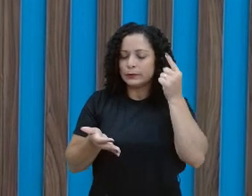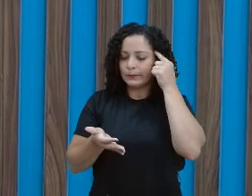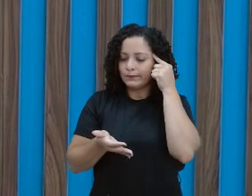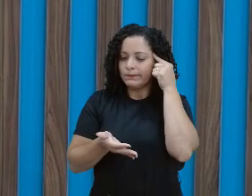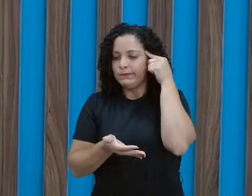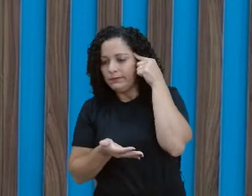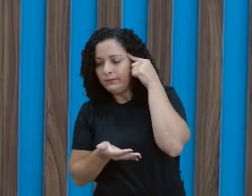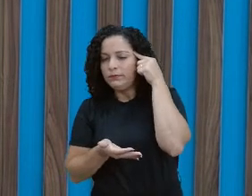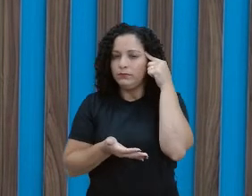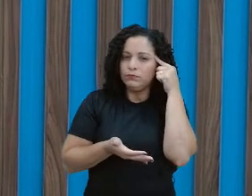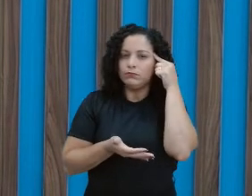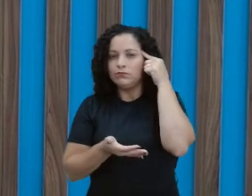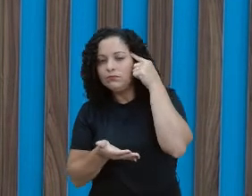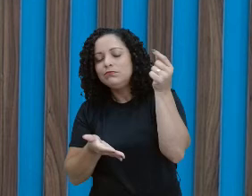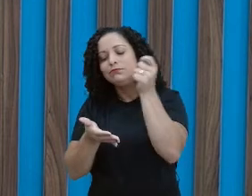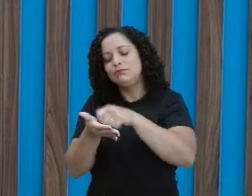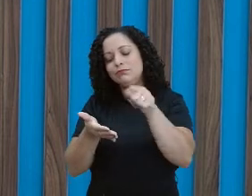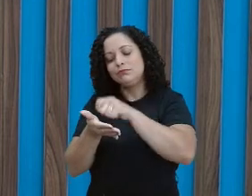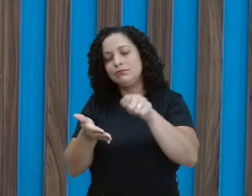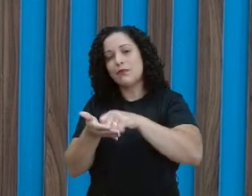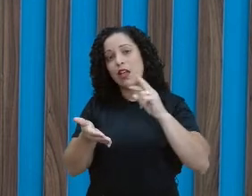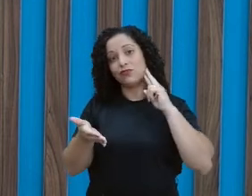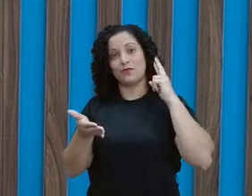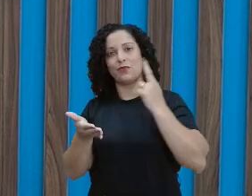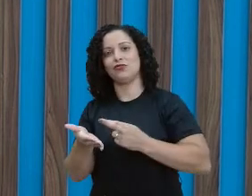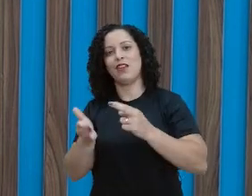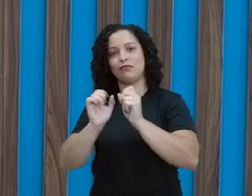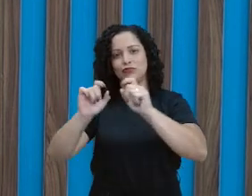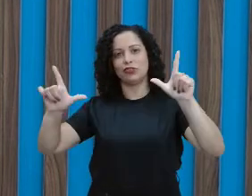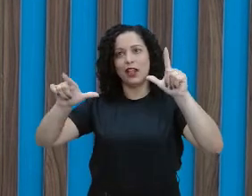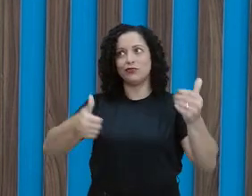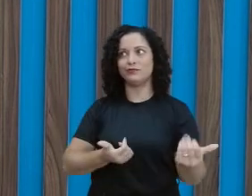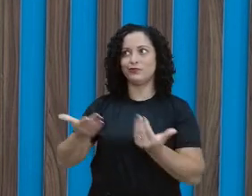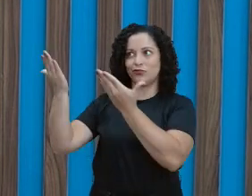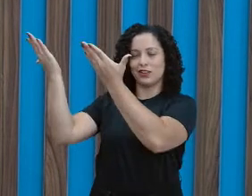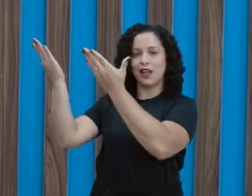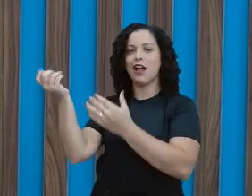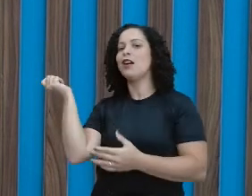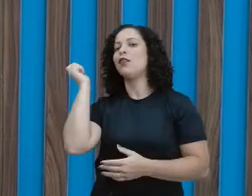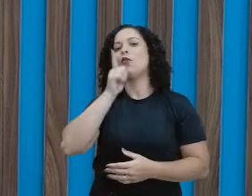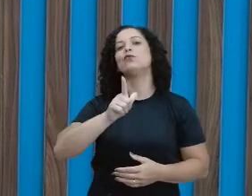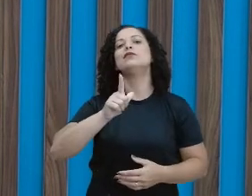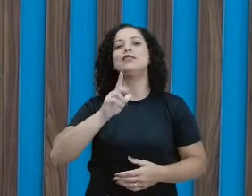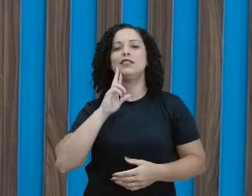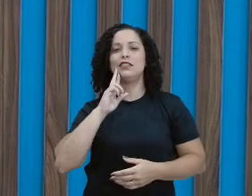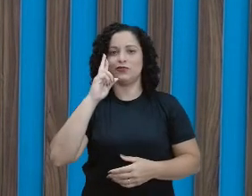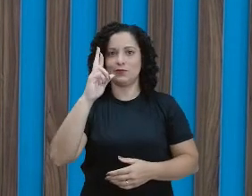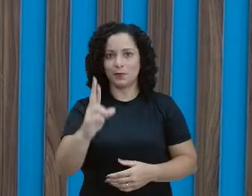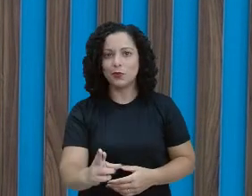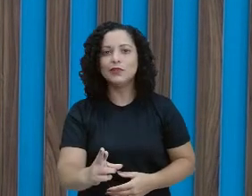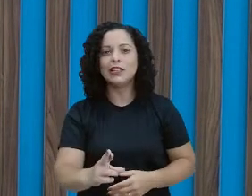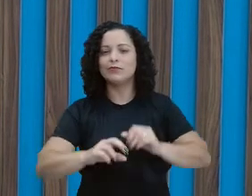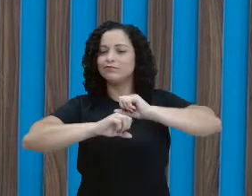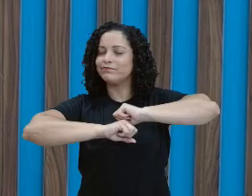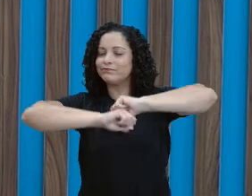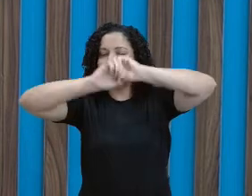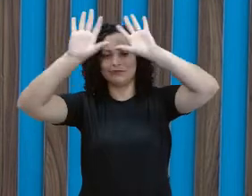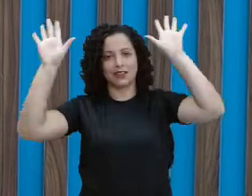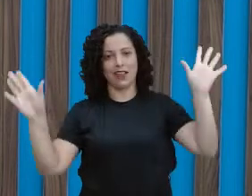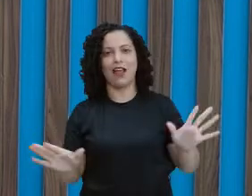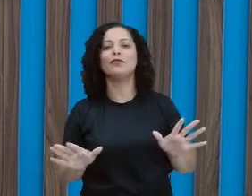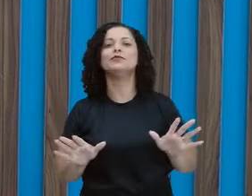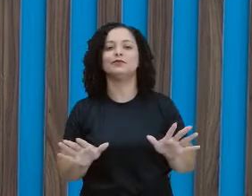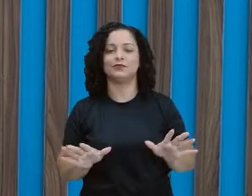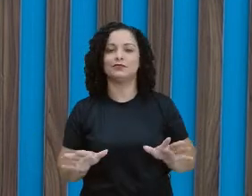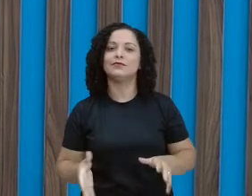que em sequência, a partir dos slides que vamos ver, vamos conseguir responder muito bem essas perguntas com